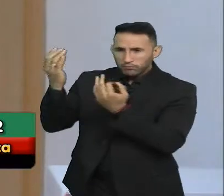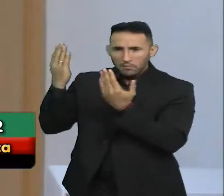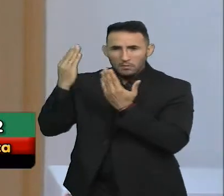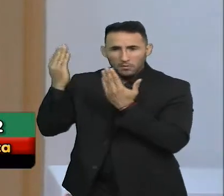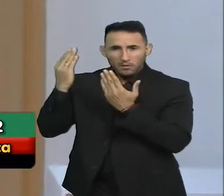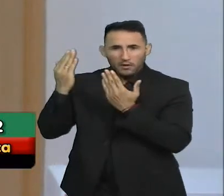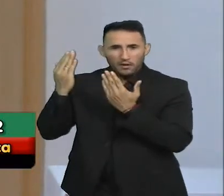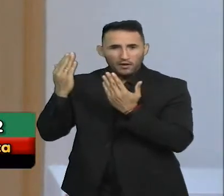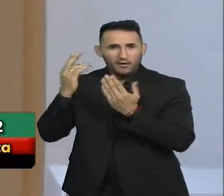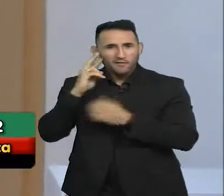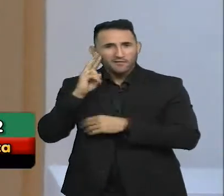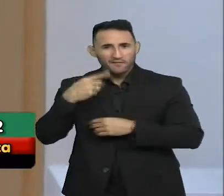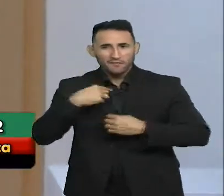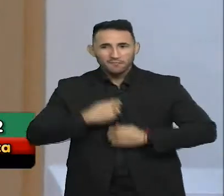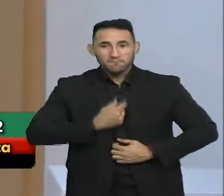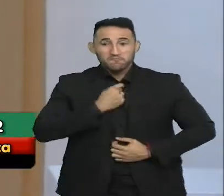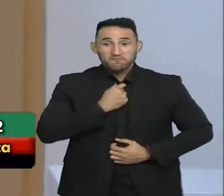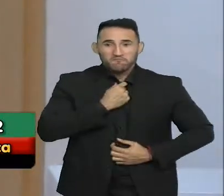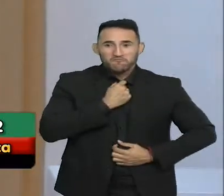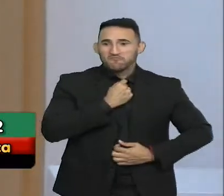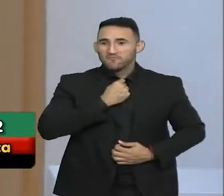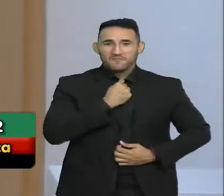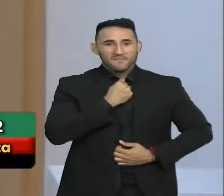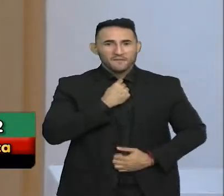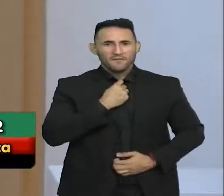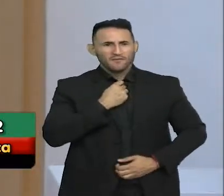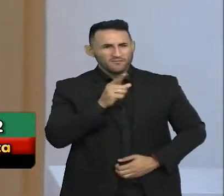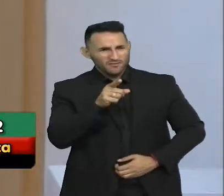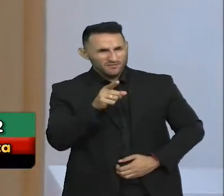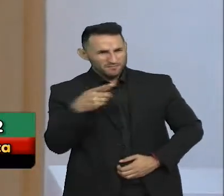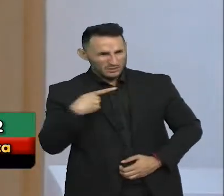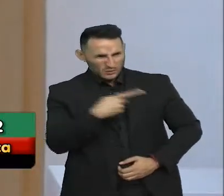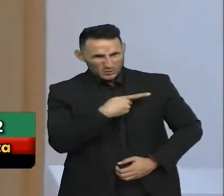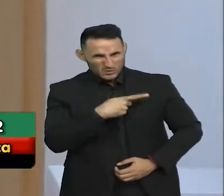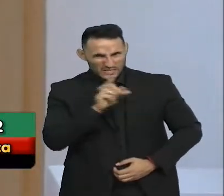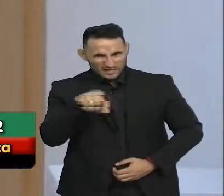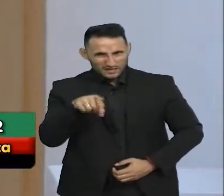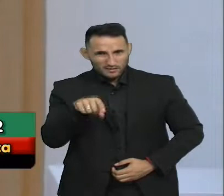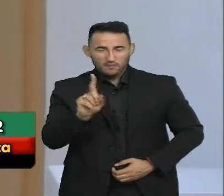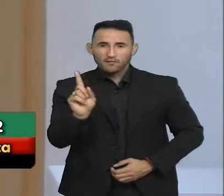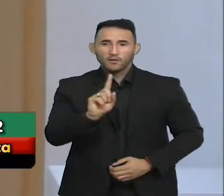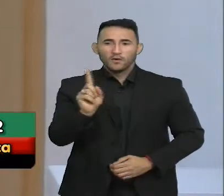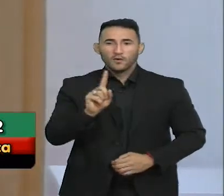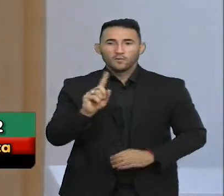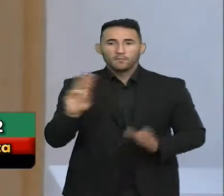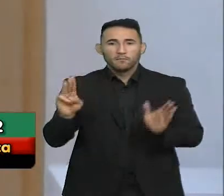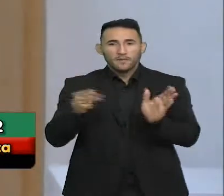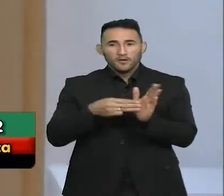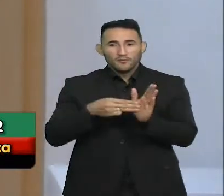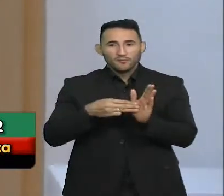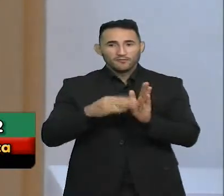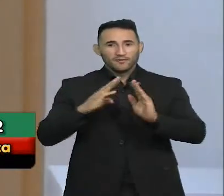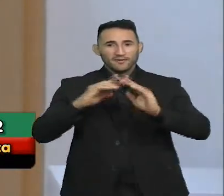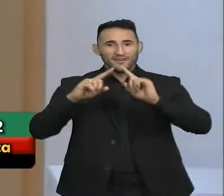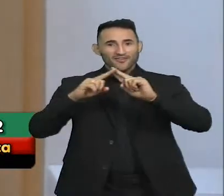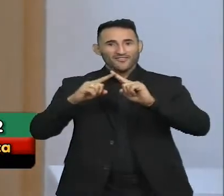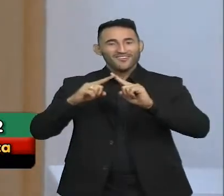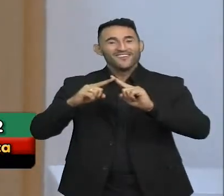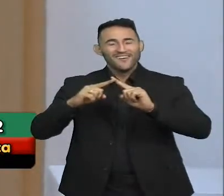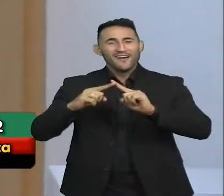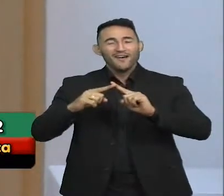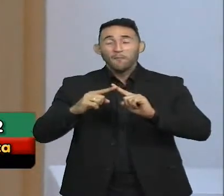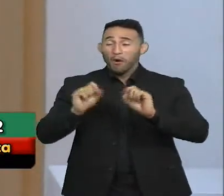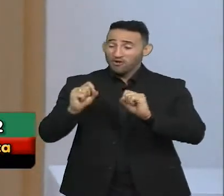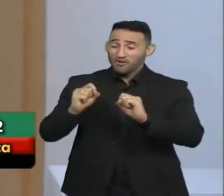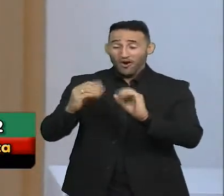ficou olhando para mim, por falta de gravata, né, eterno. Ela falou, senhor pastor? Falei, não, sou ministro da igreja. Ah, então faz uma oração para mim. Né? Isso foi